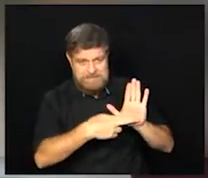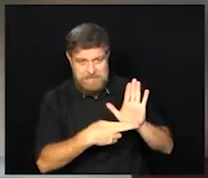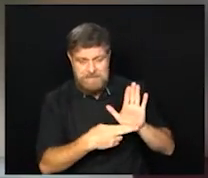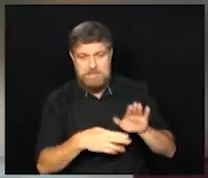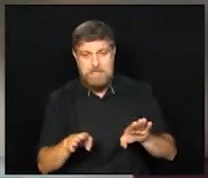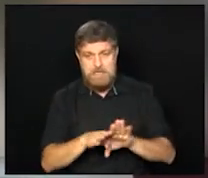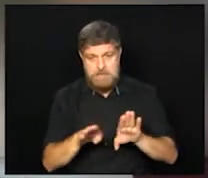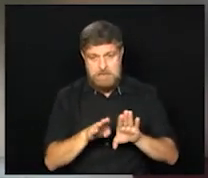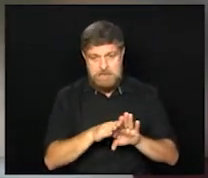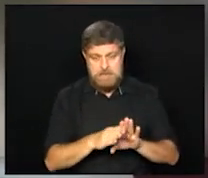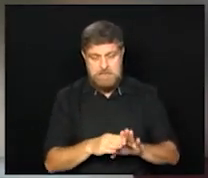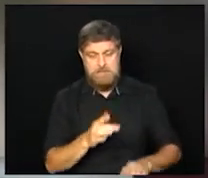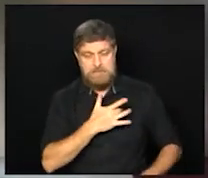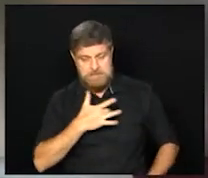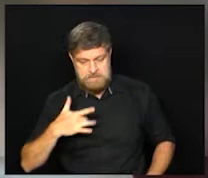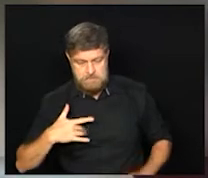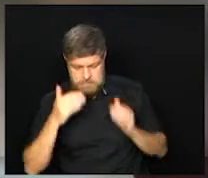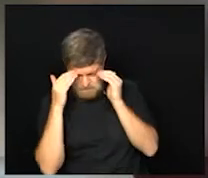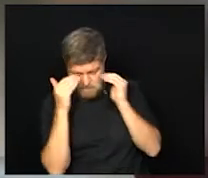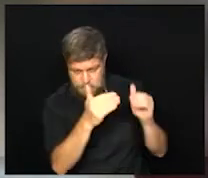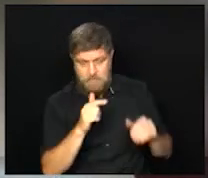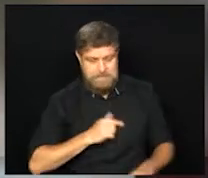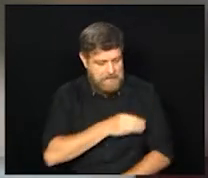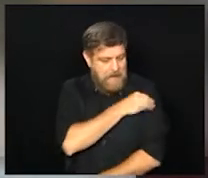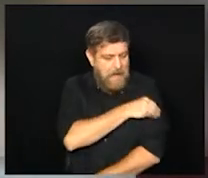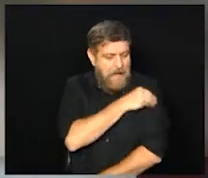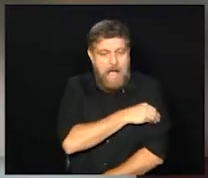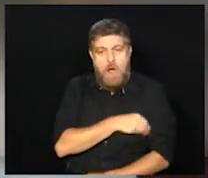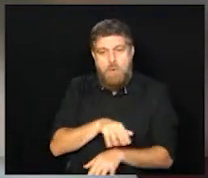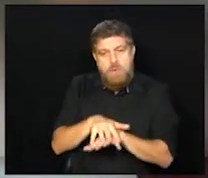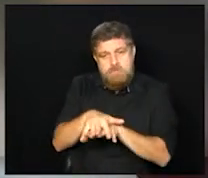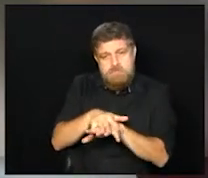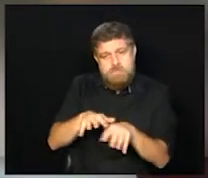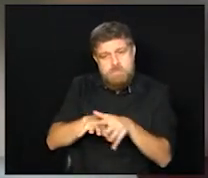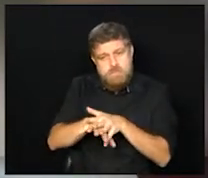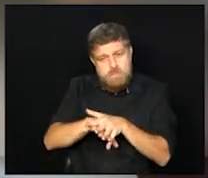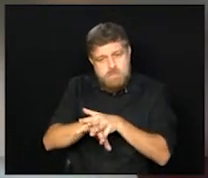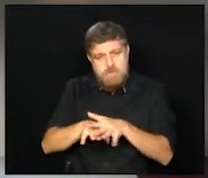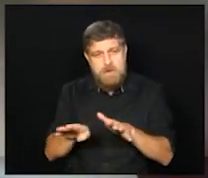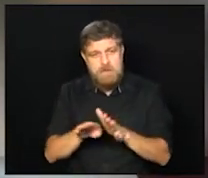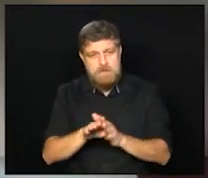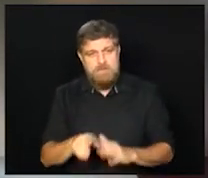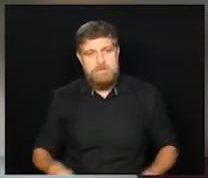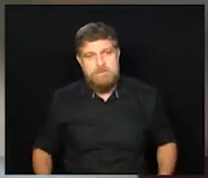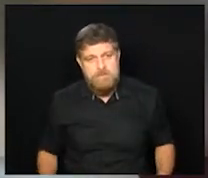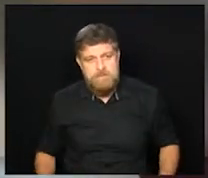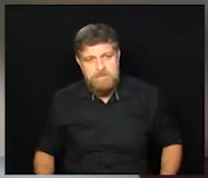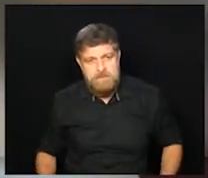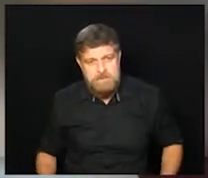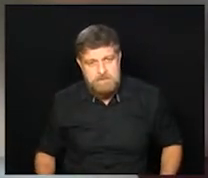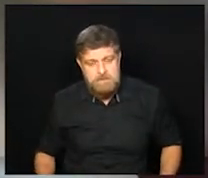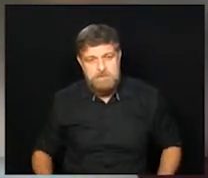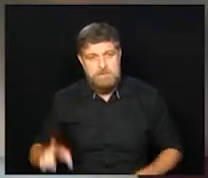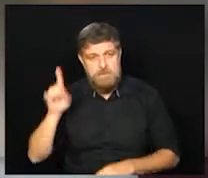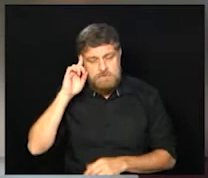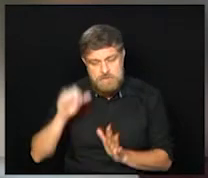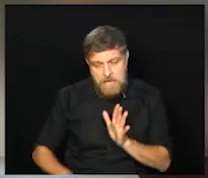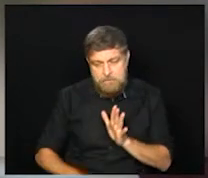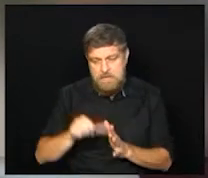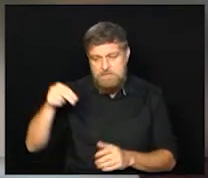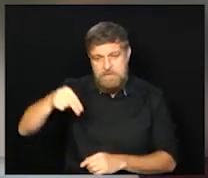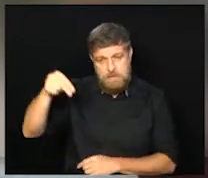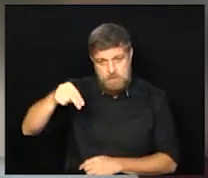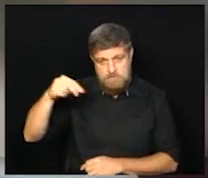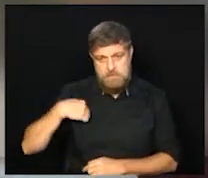protocolos sanitários de uso de álcool em gel, a obediência a partir do dia 1º de novembro,